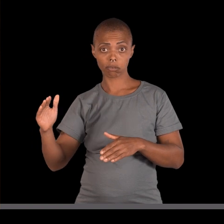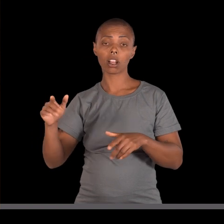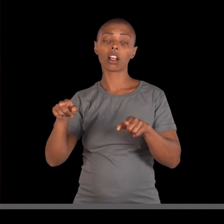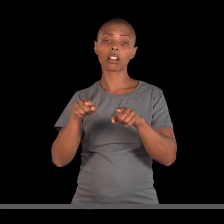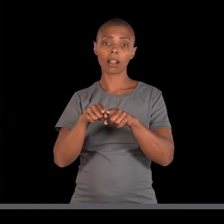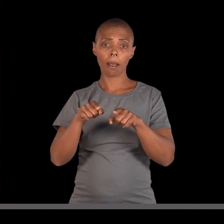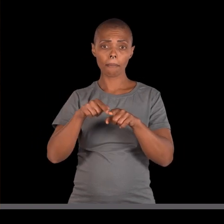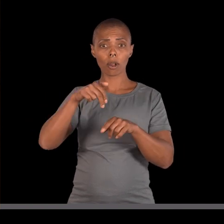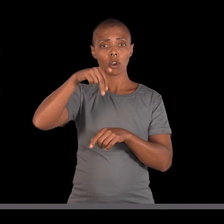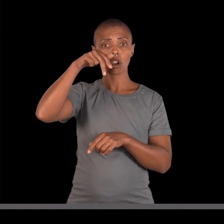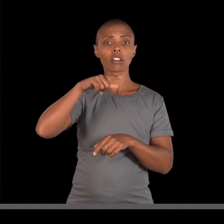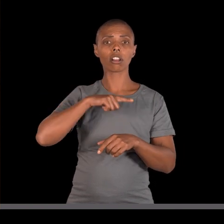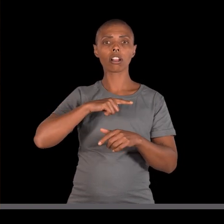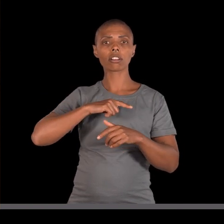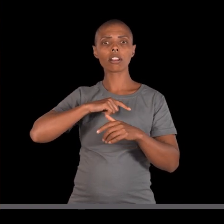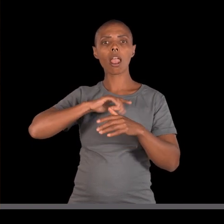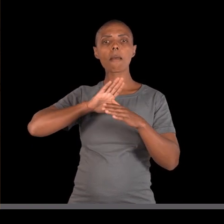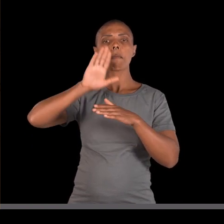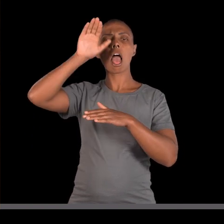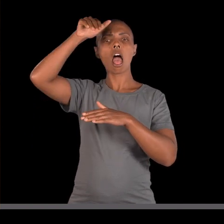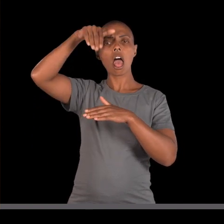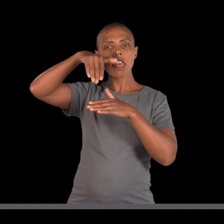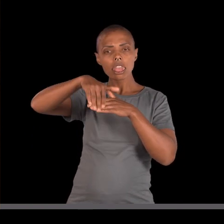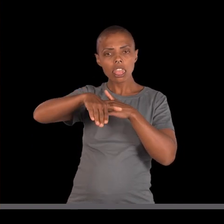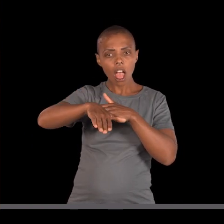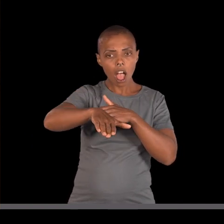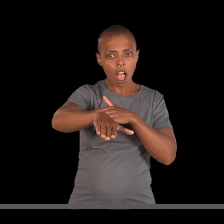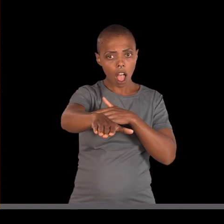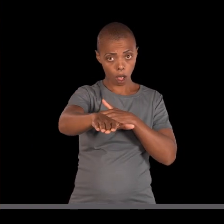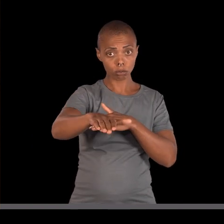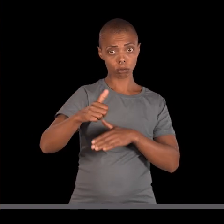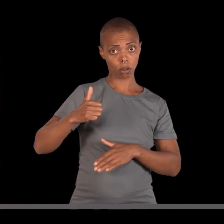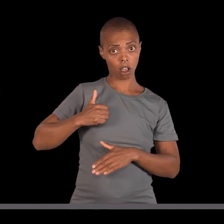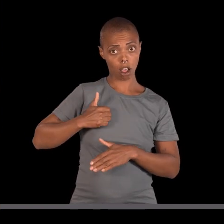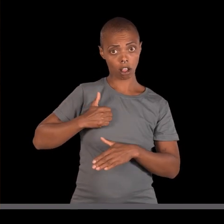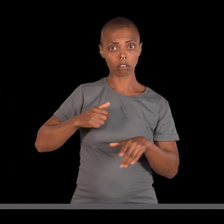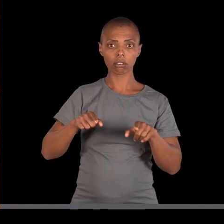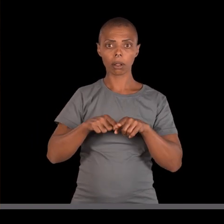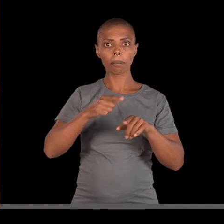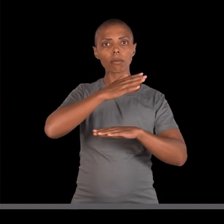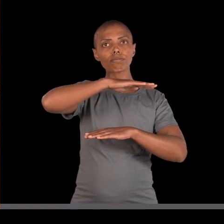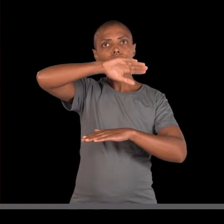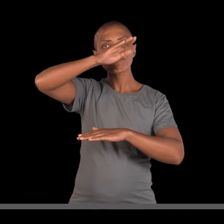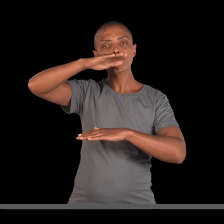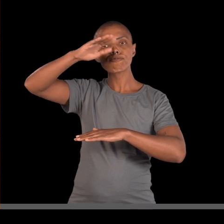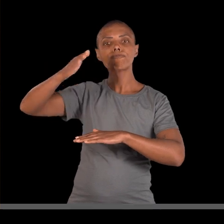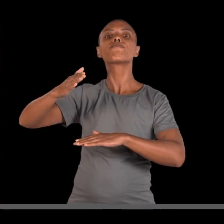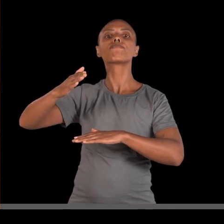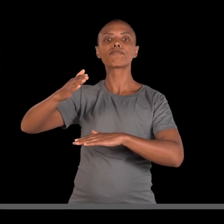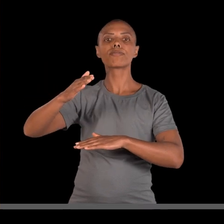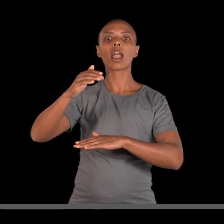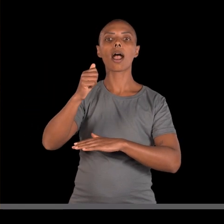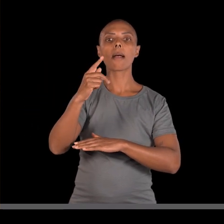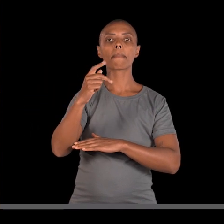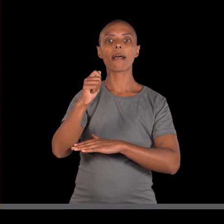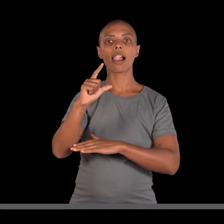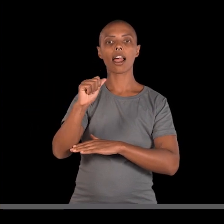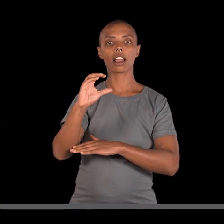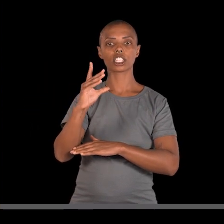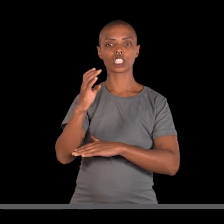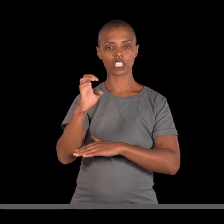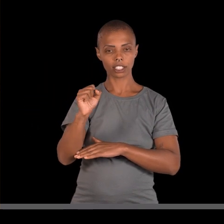muitos desgastes. Na porção norte você vai ter o Planalto Laurentiano no Canadá e os Montes